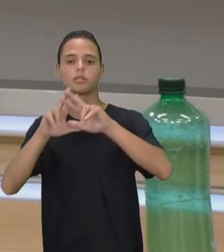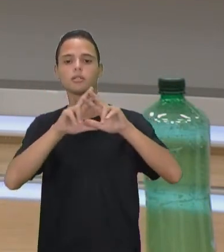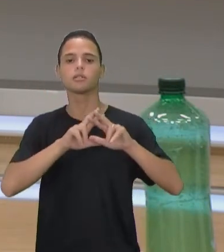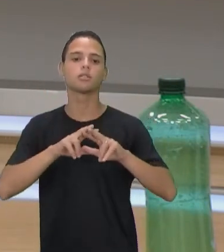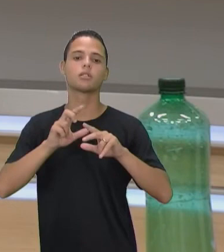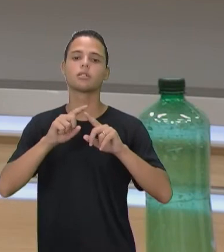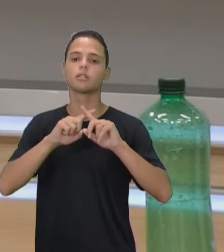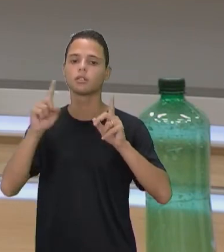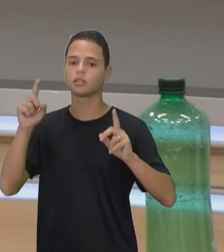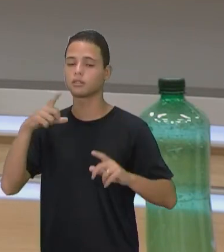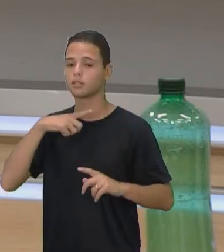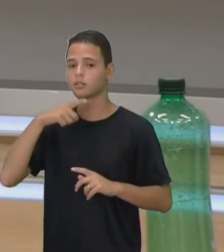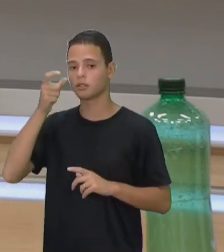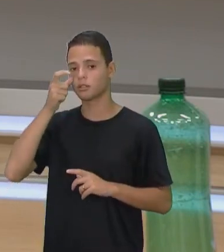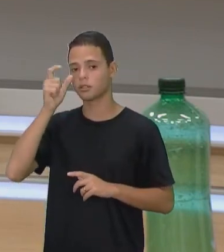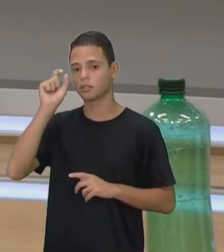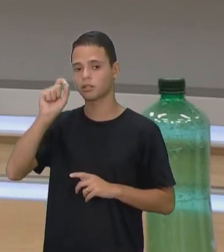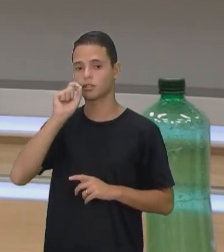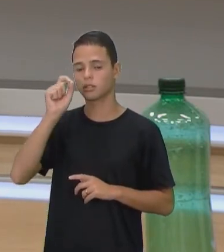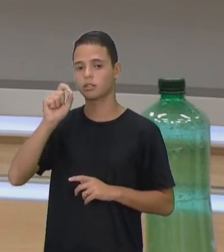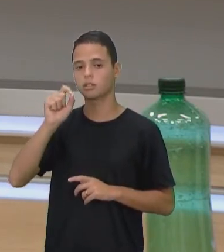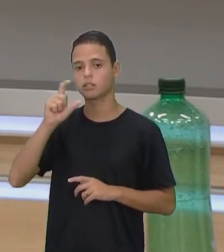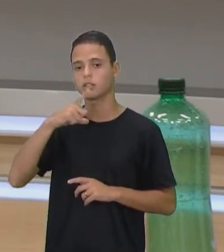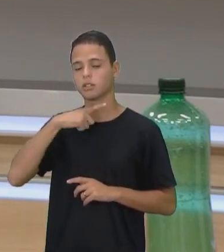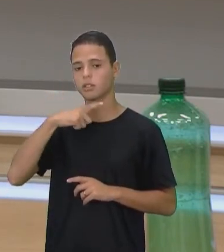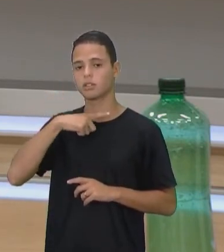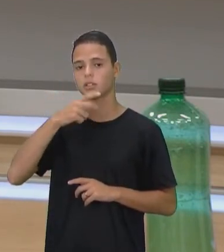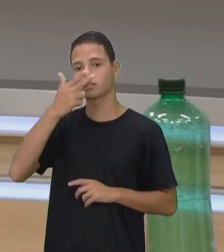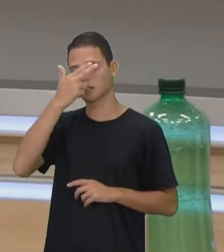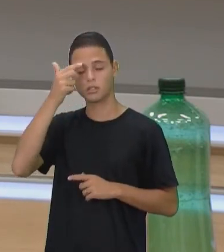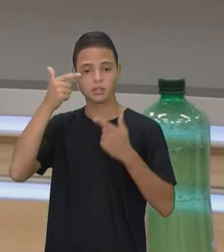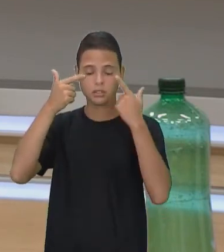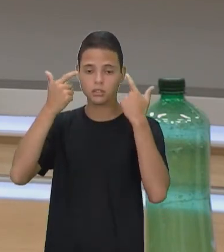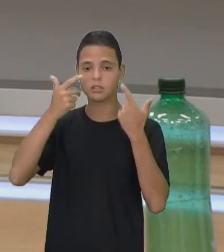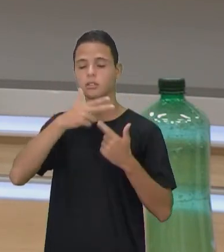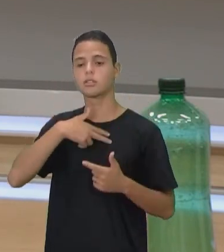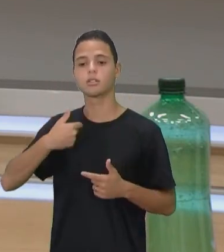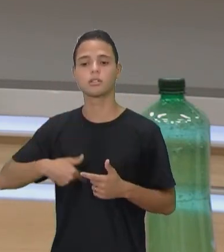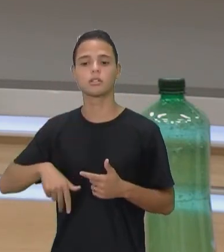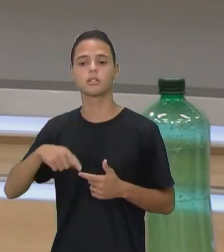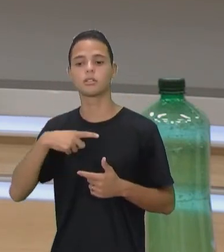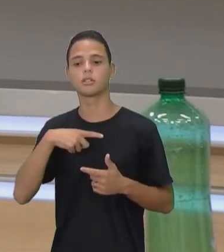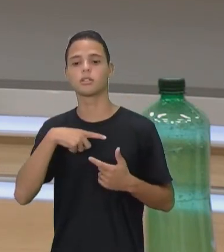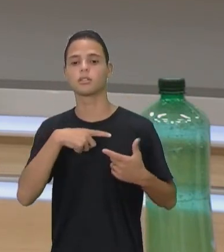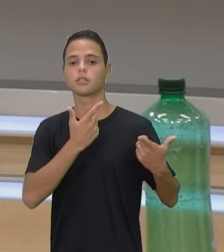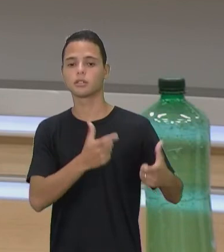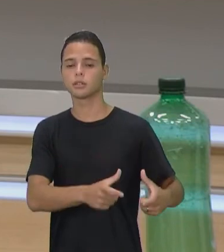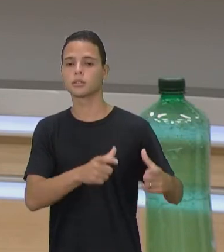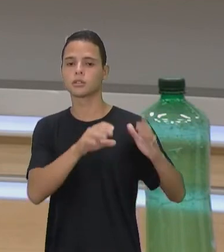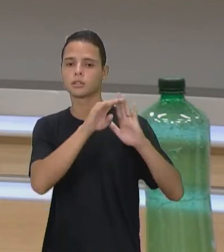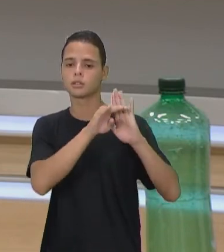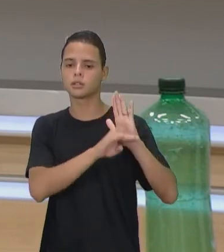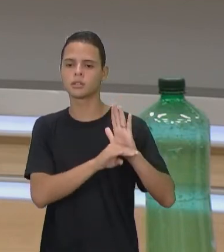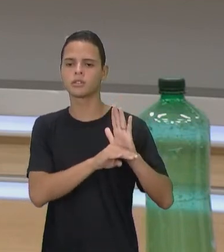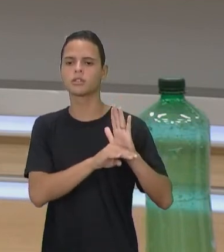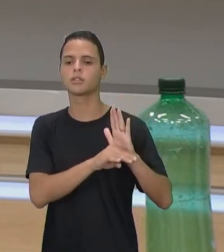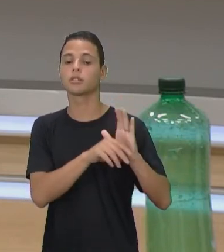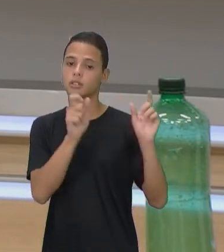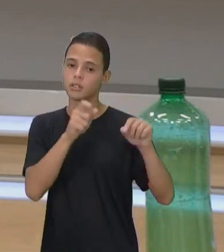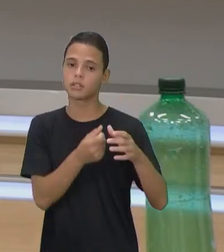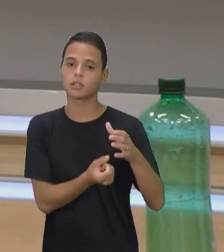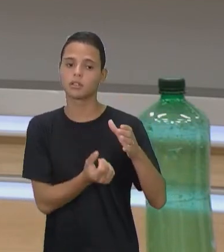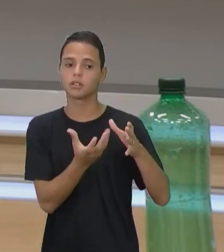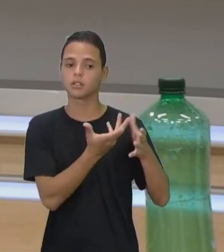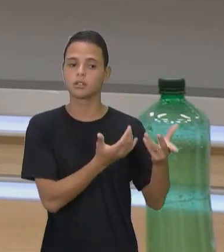uma pauta muito interessante que ele divide lá no Japão quais são os lixos. Uma categoria é dos lixos incineráveis e os